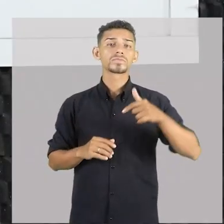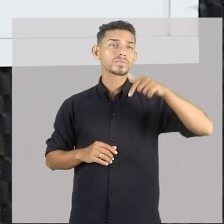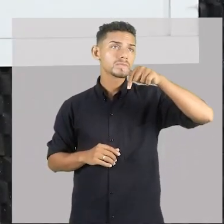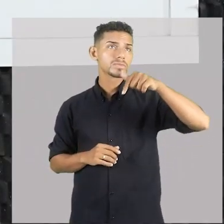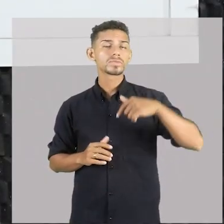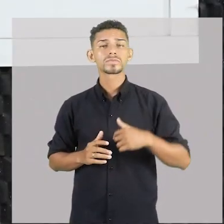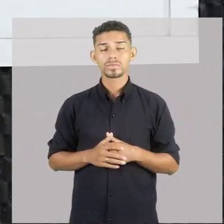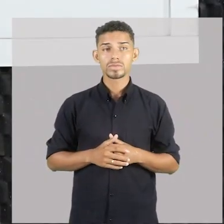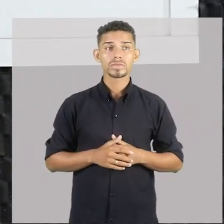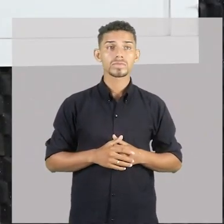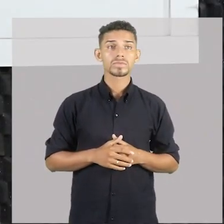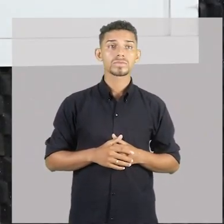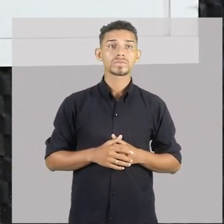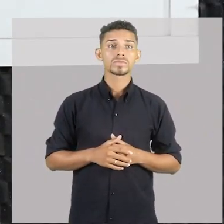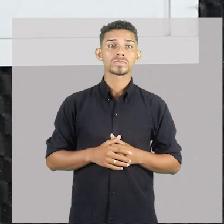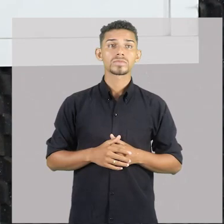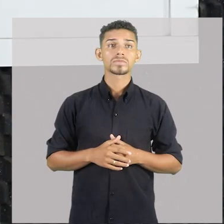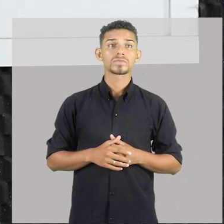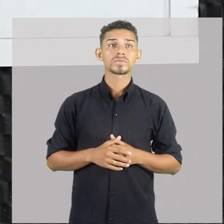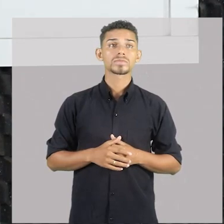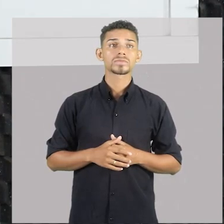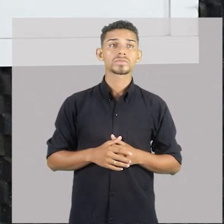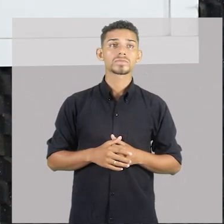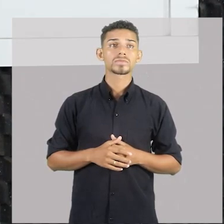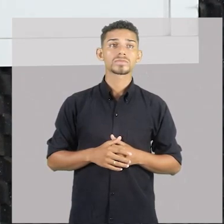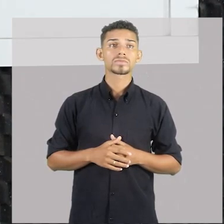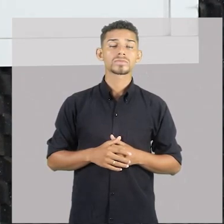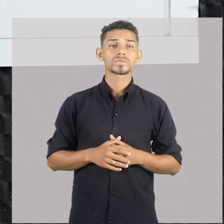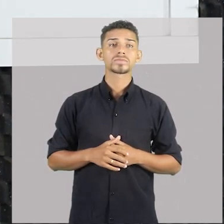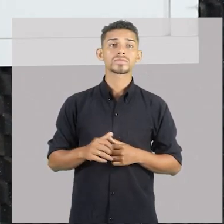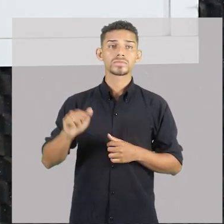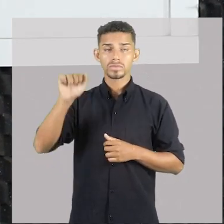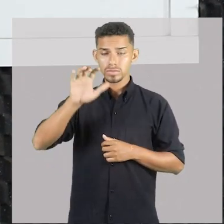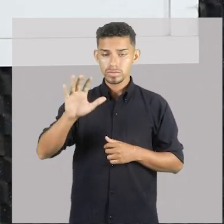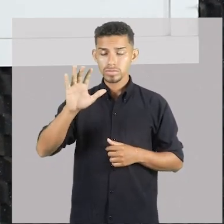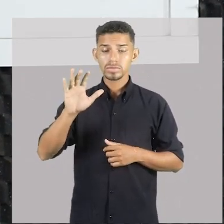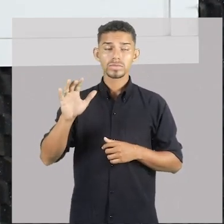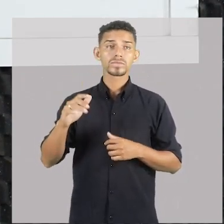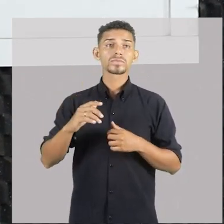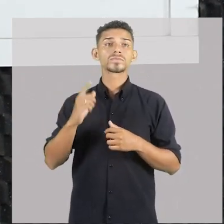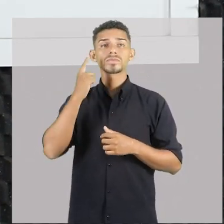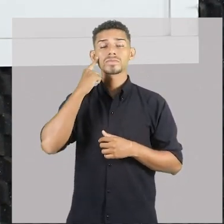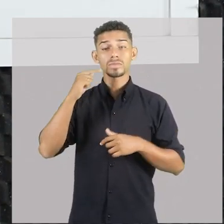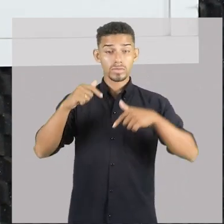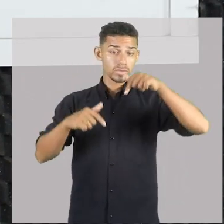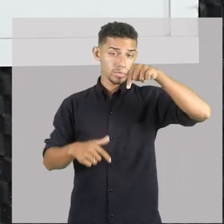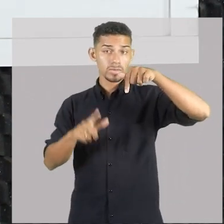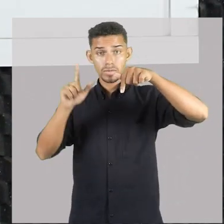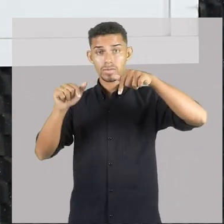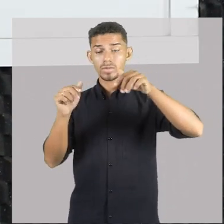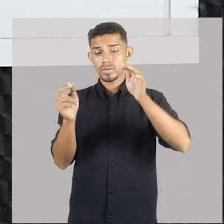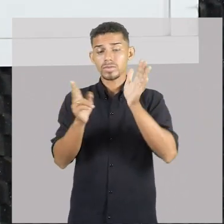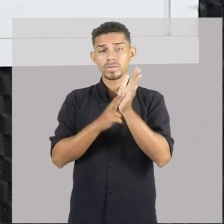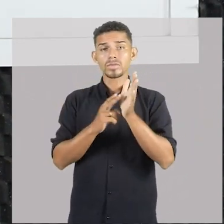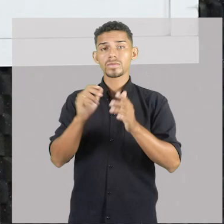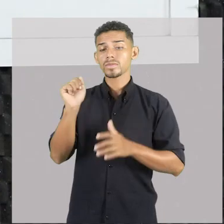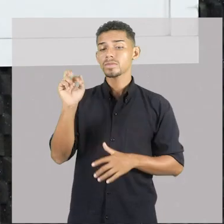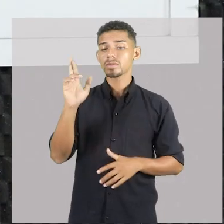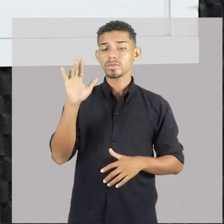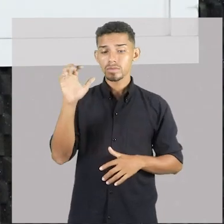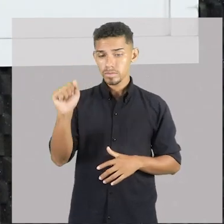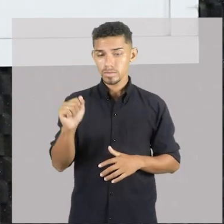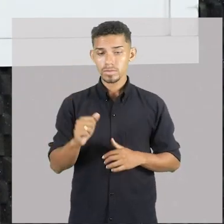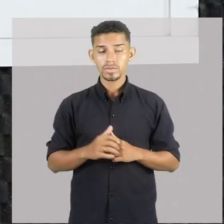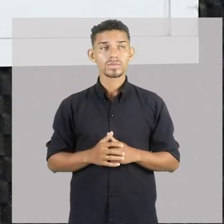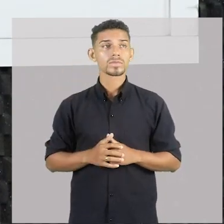E como acabamos de ver, está bem aqui do lado, ó, no gráfico da corrente em função do tempo, o Q é numericamente igual à área da figura.